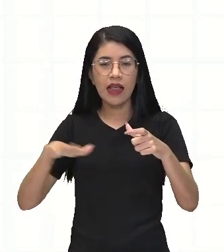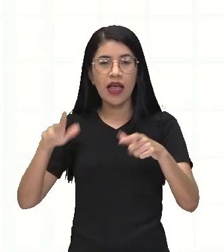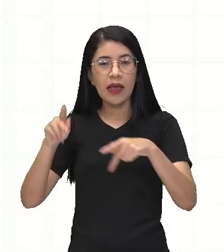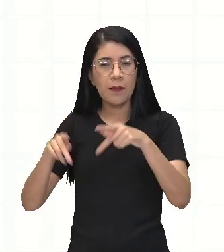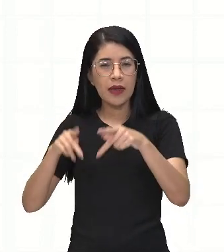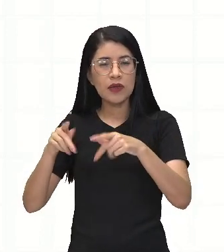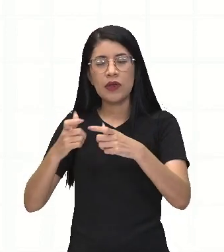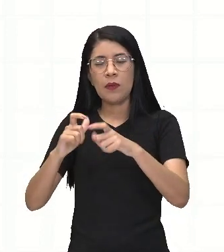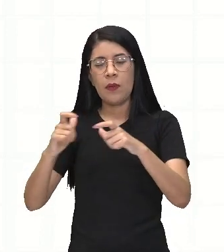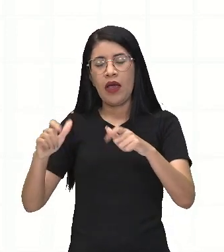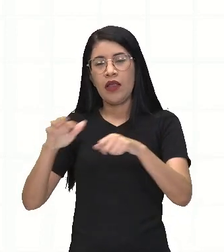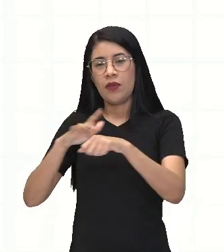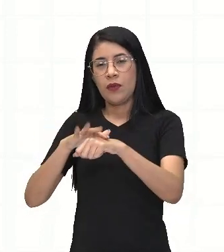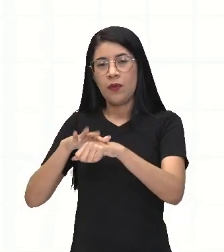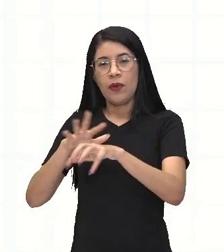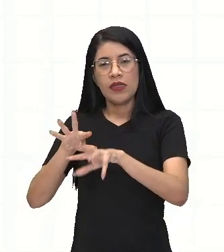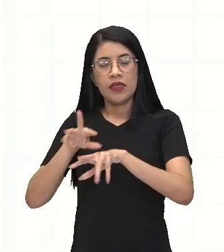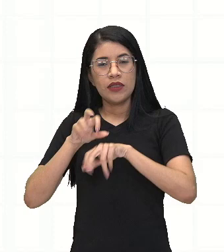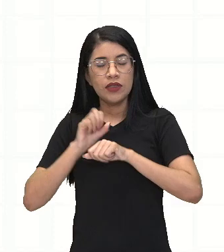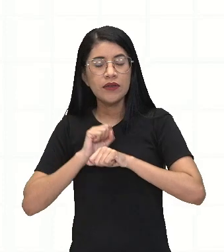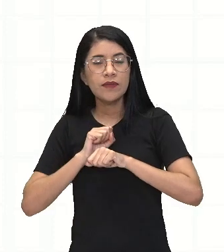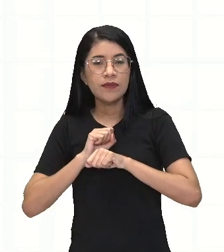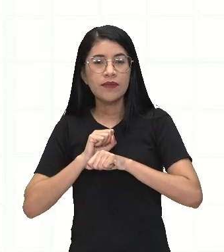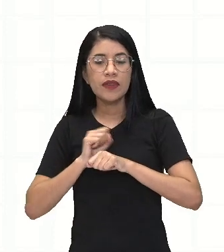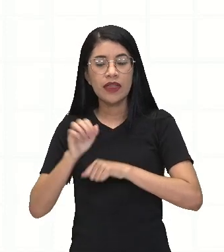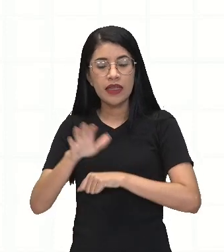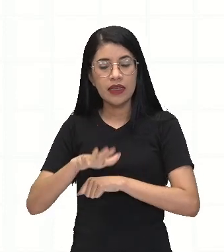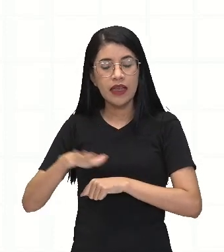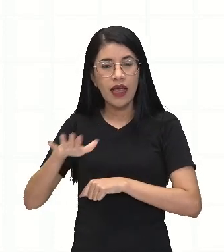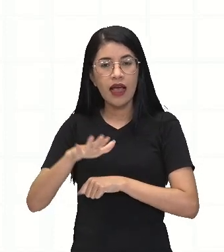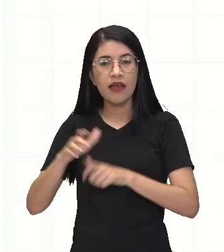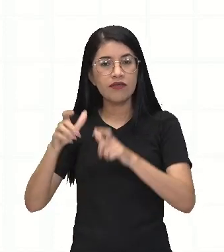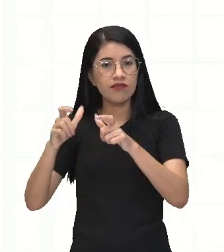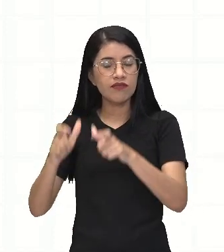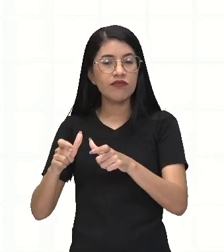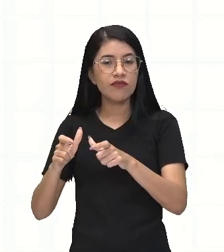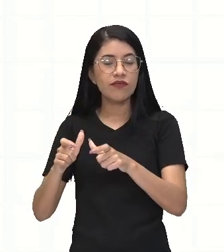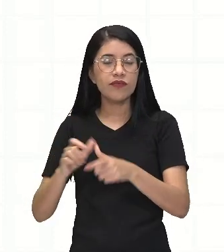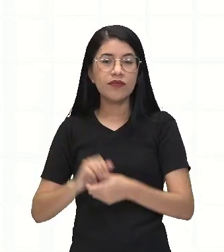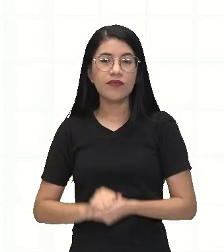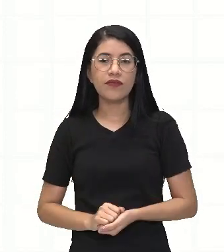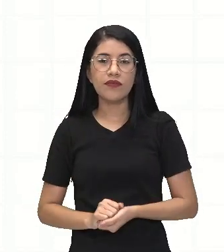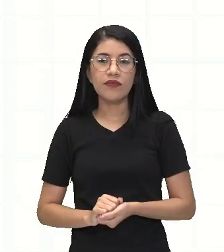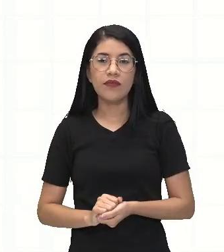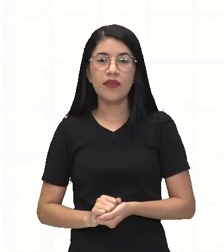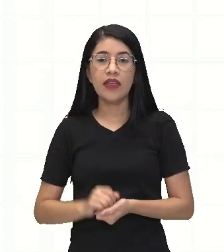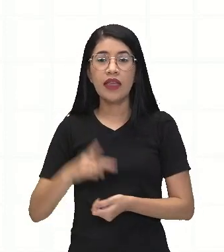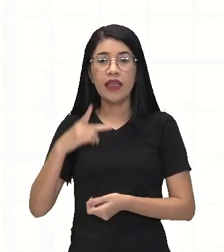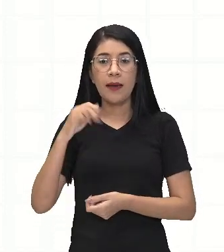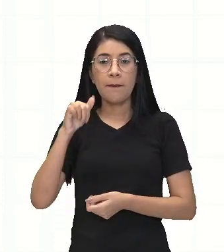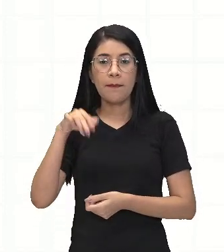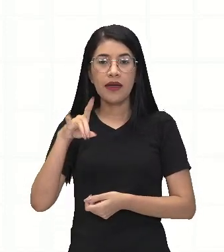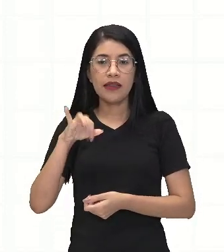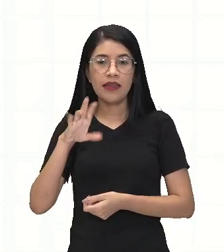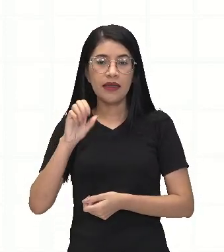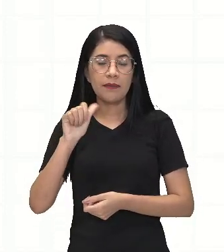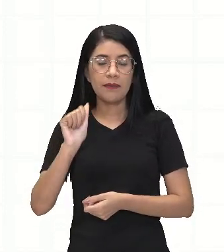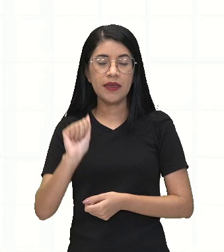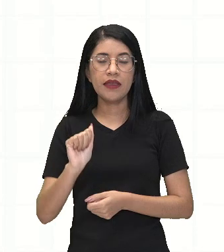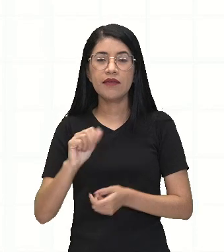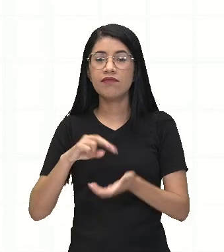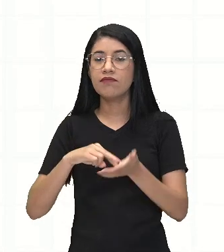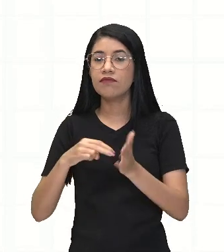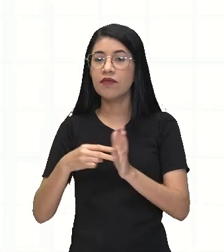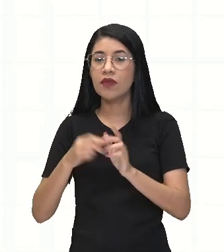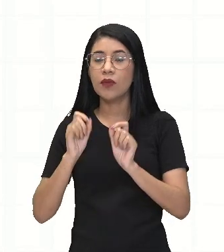casos, né, daquela doença num determinado lugar. E uma pandemia, quando essa doença